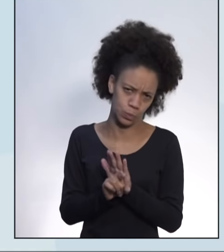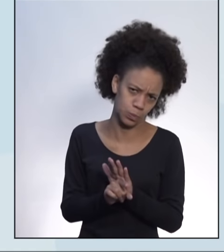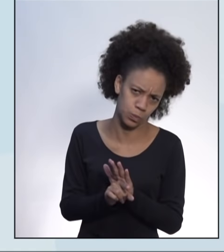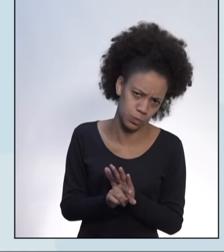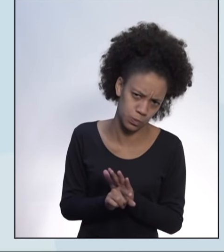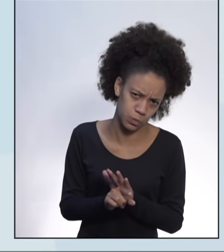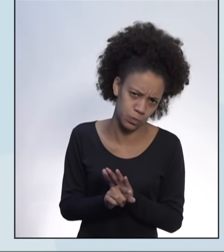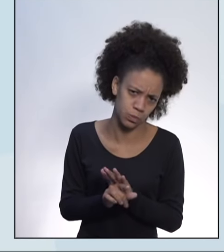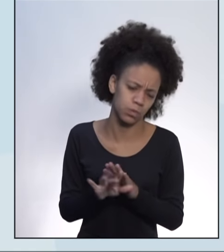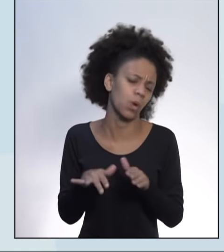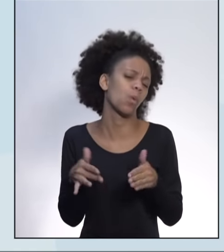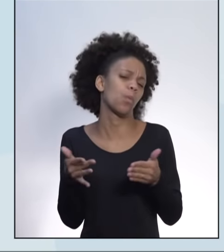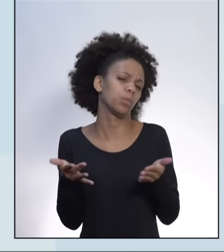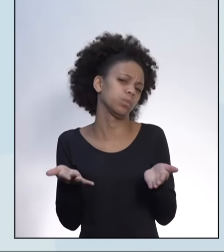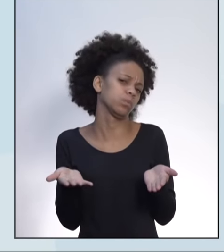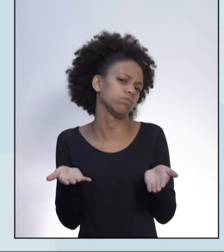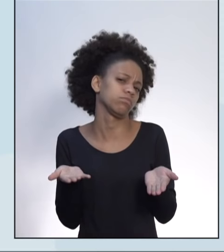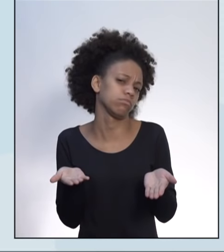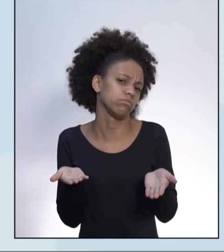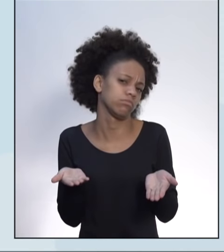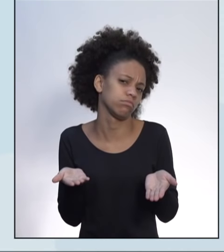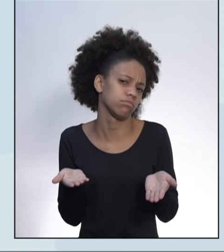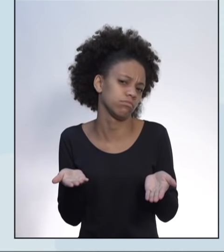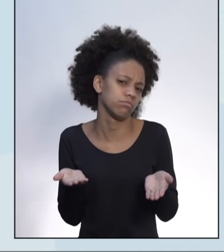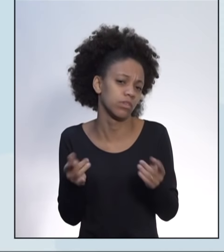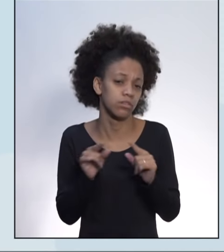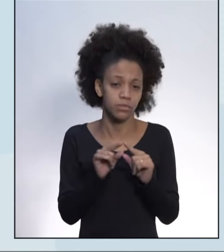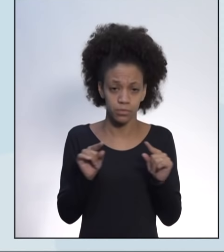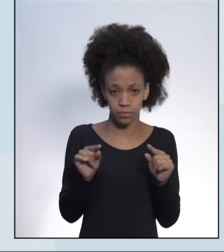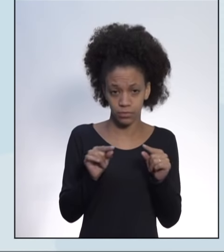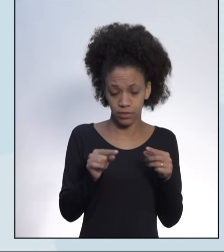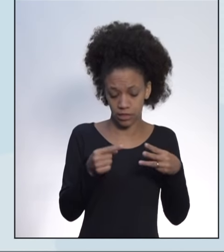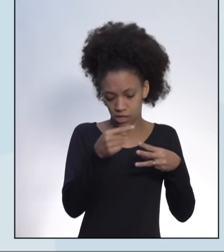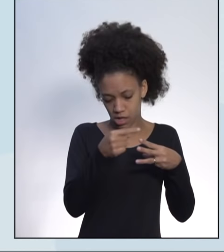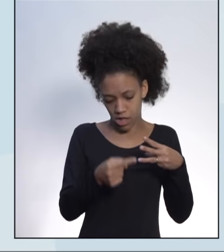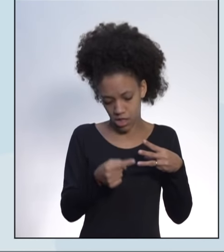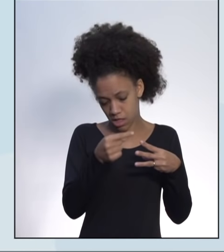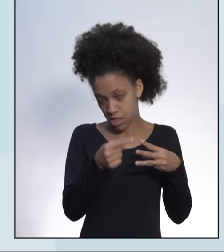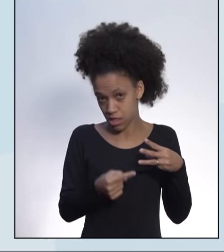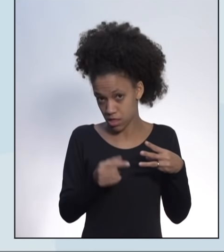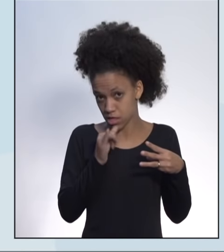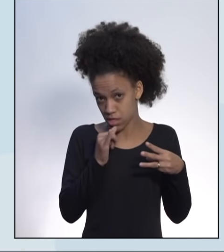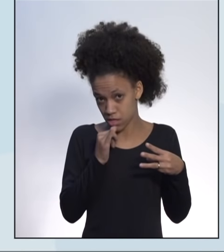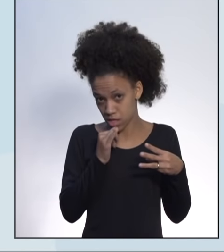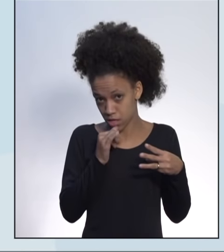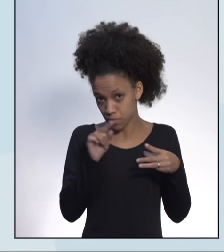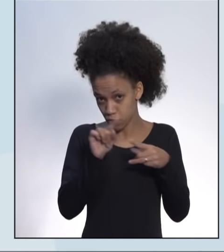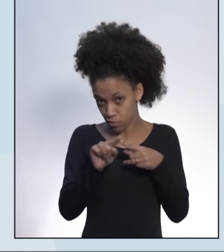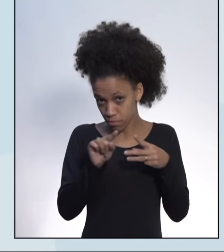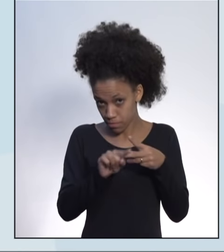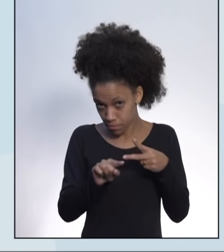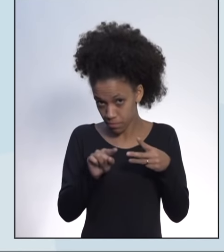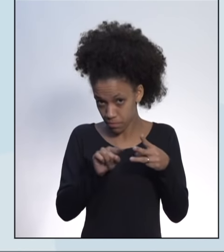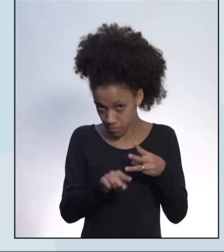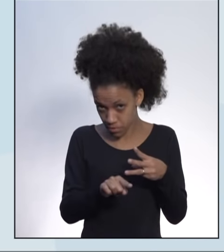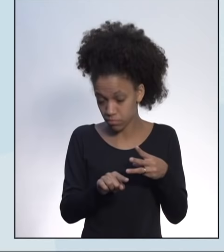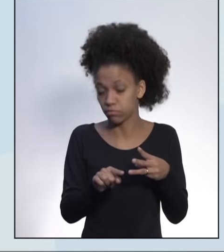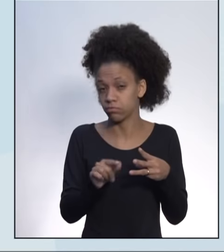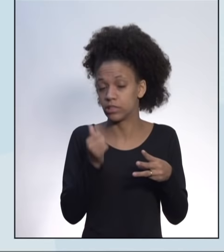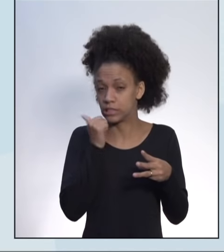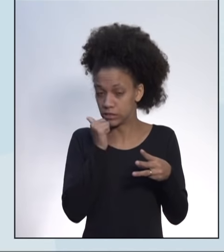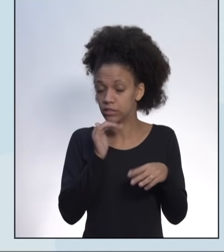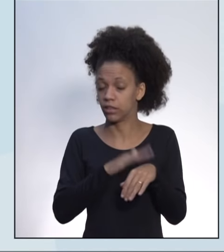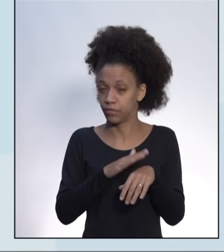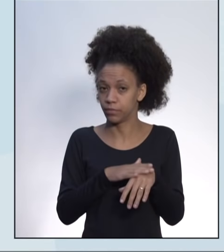tais como que tal nós temos aí embaixo três exemplos de perguntas que os cientistas podem fazer